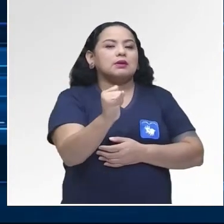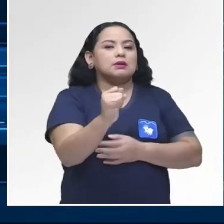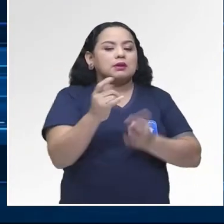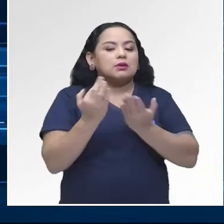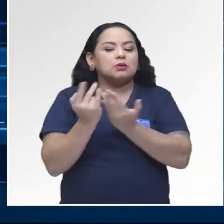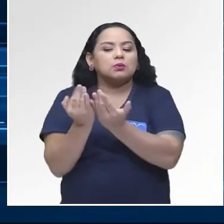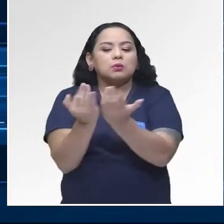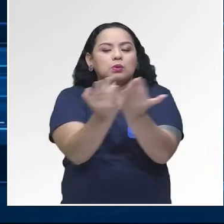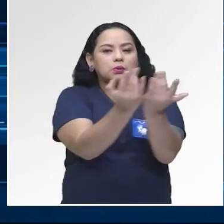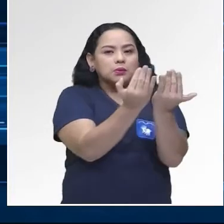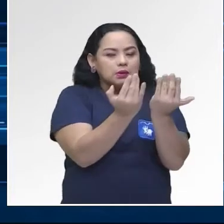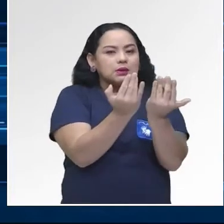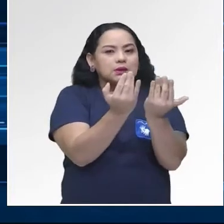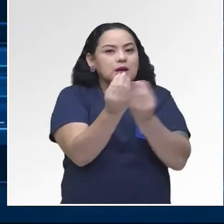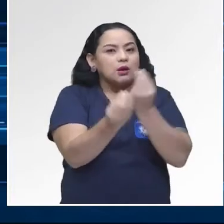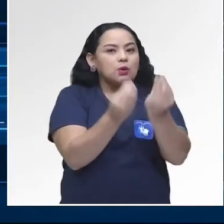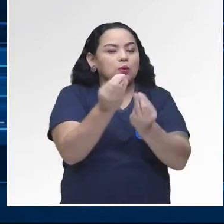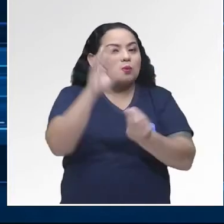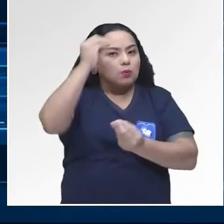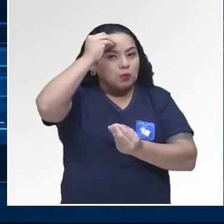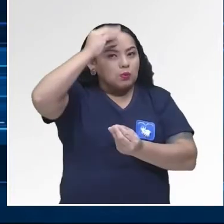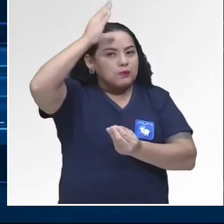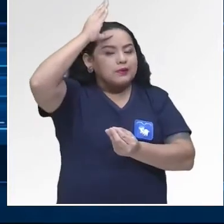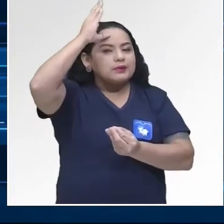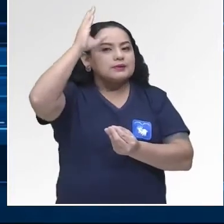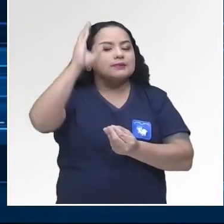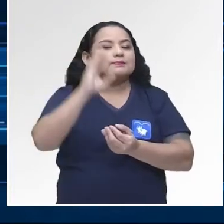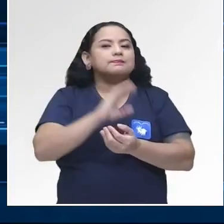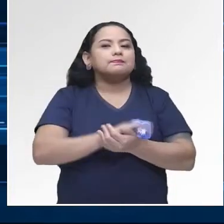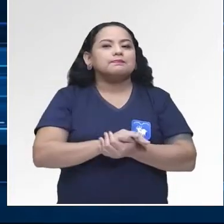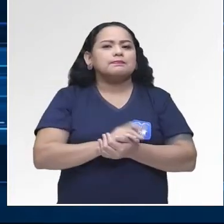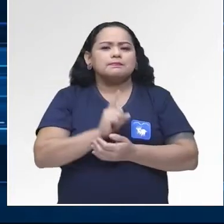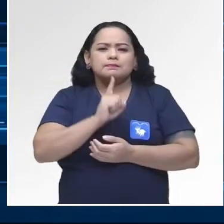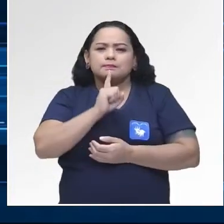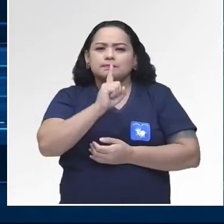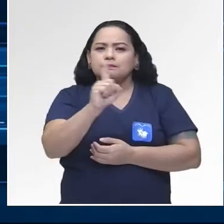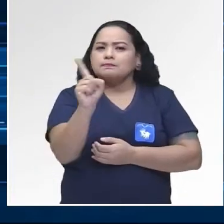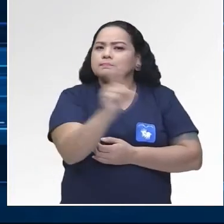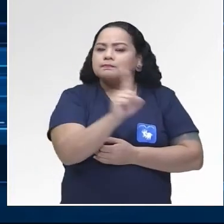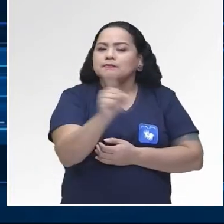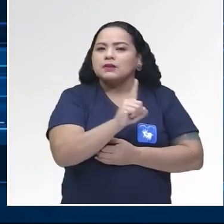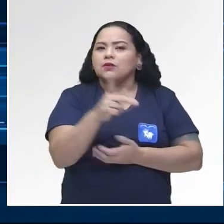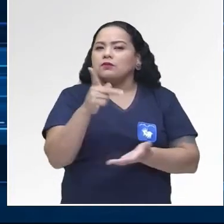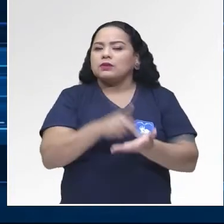é um conhecimento, né? Que não pode negar essa realidade.